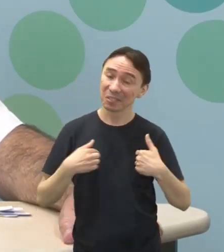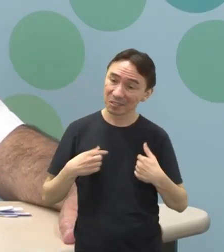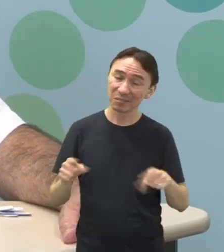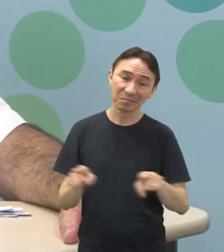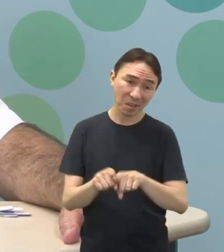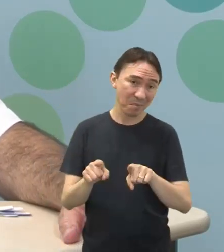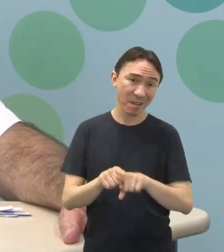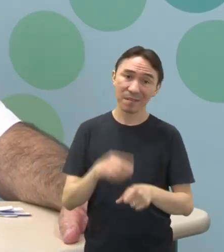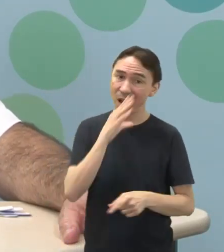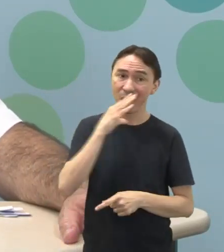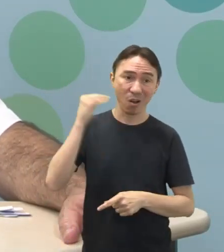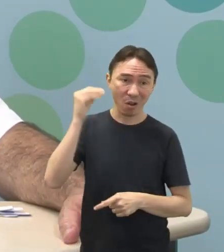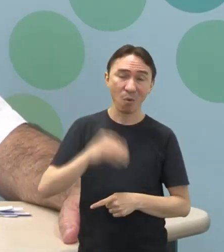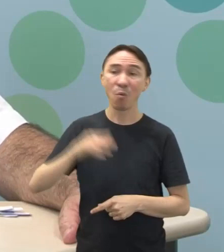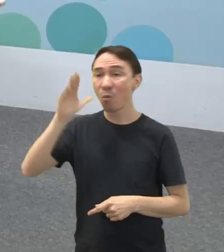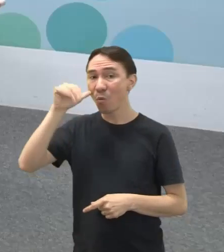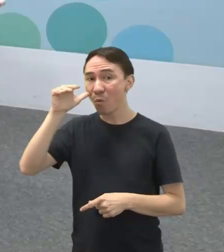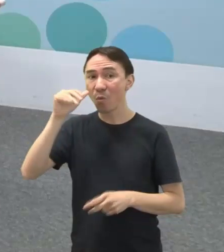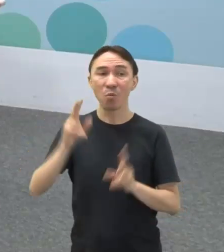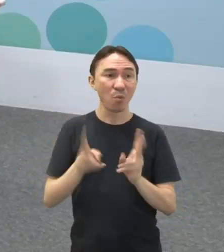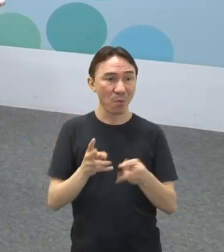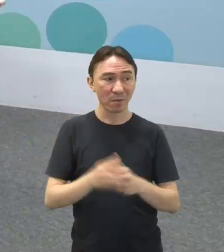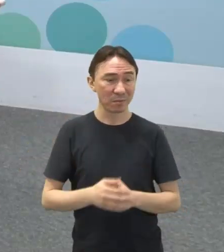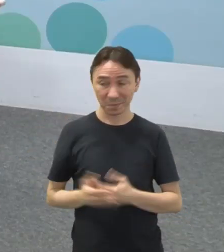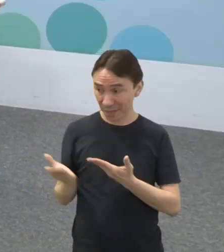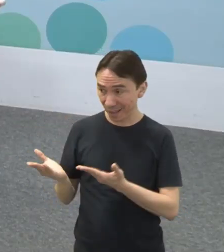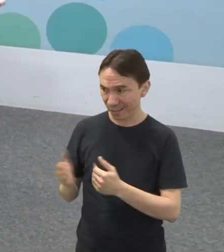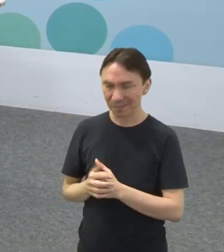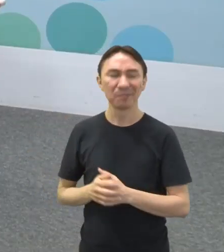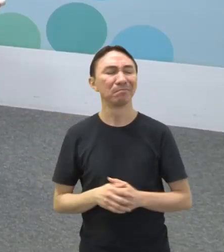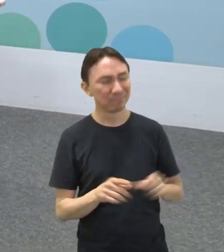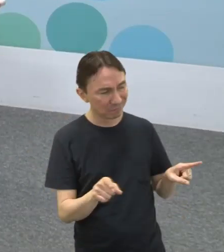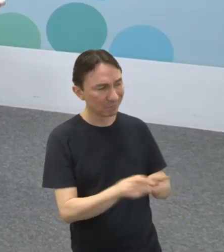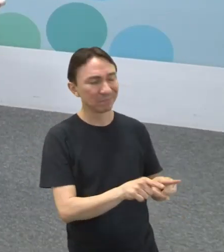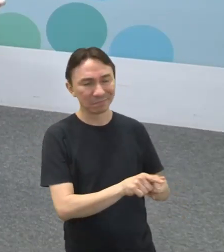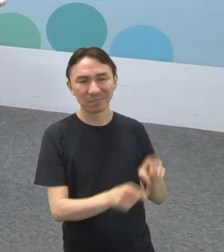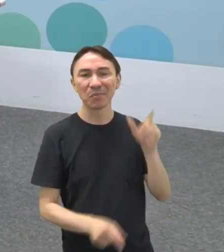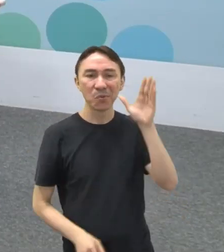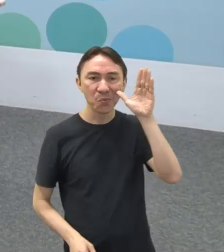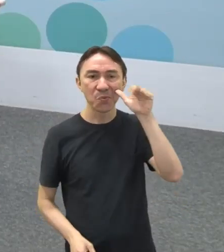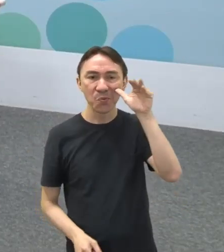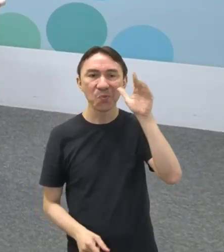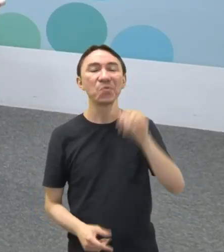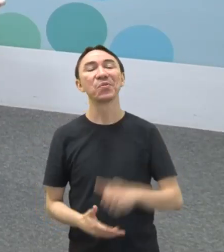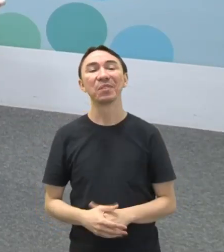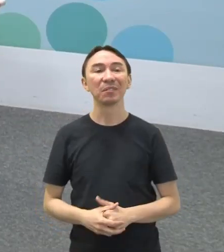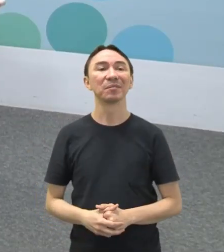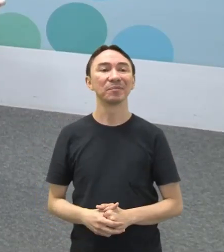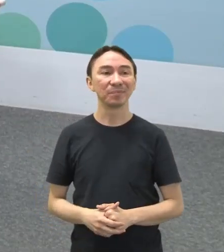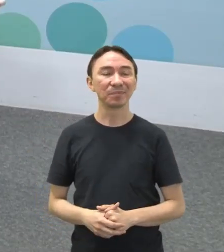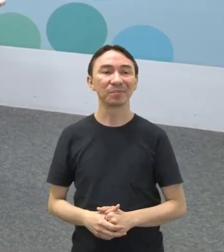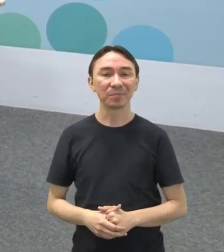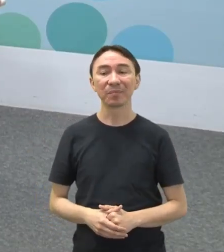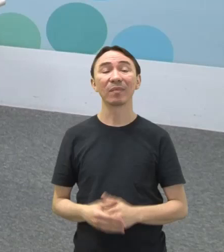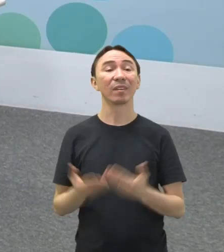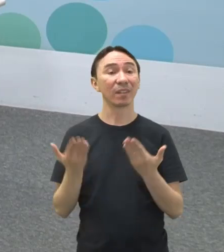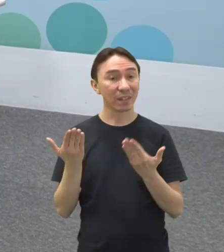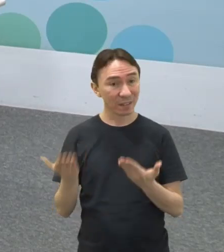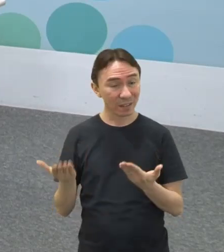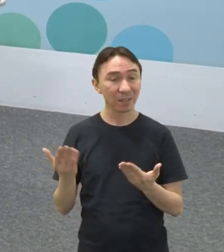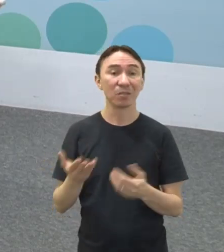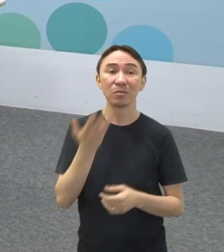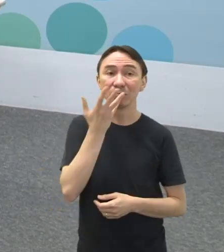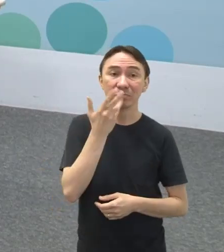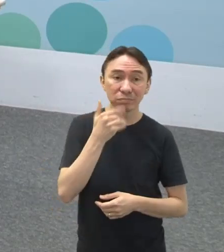curioso ainda e você Rafael eu também é oi oi tudo bem dos Estudantes